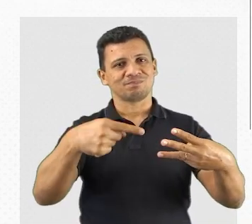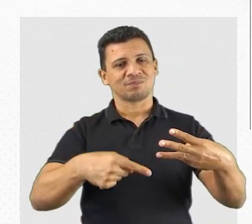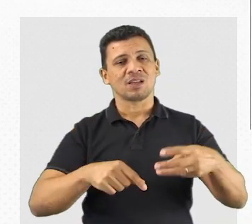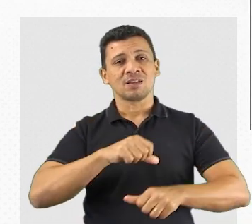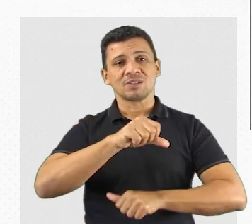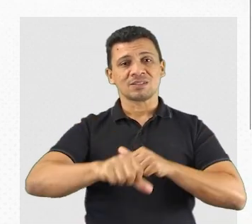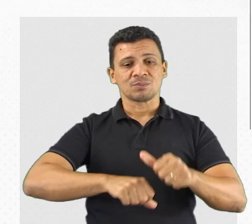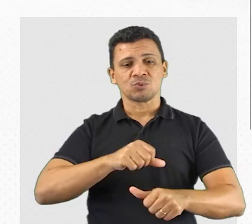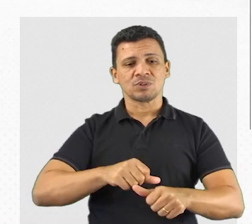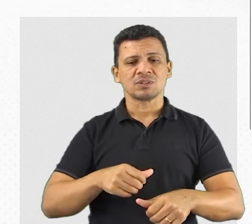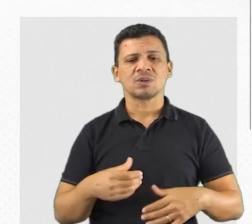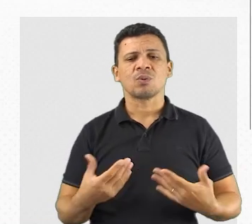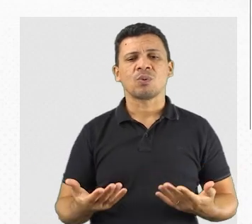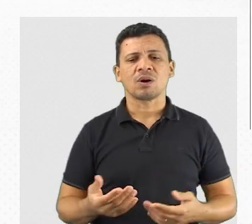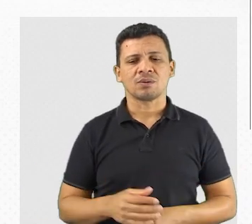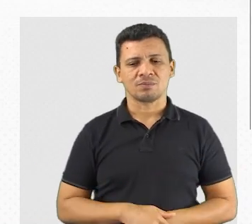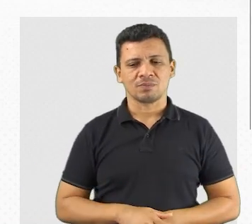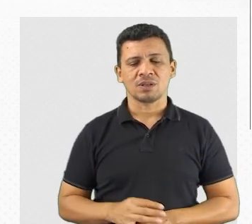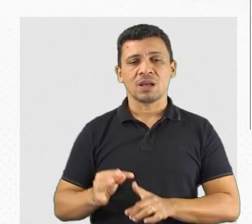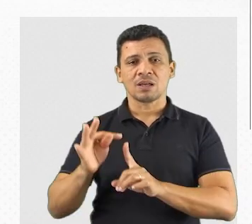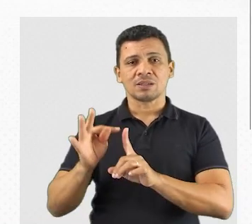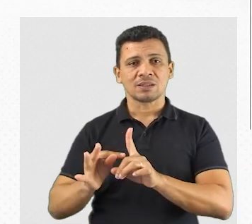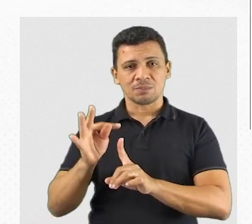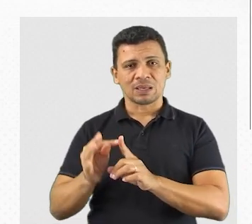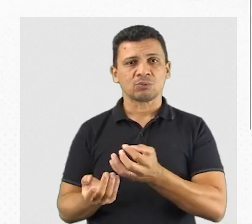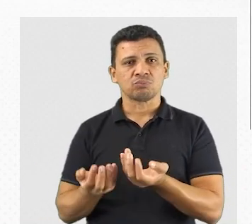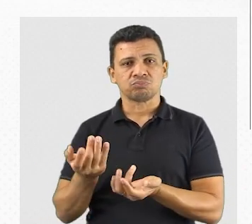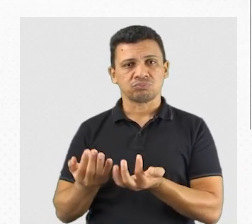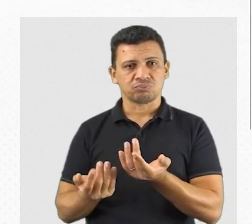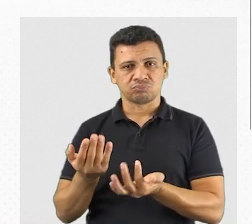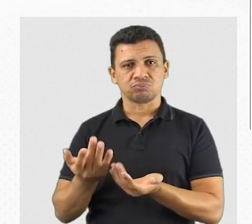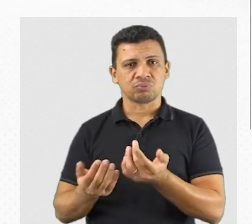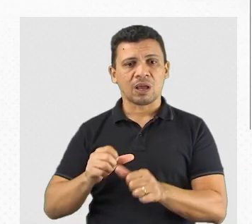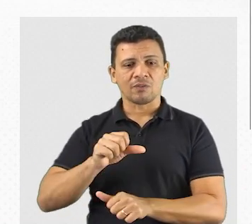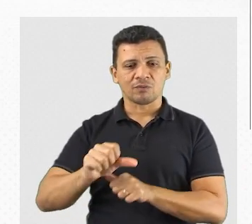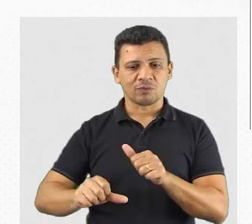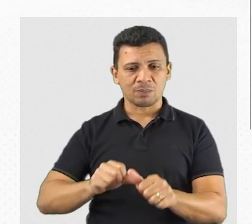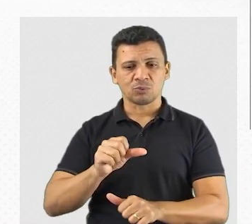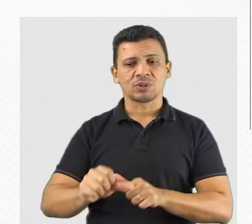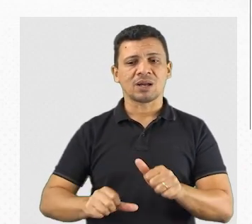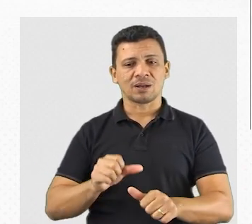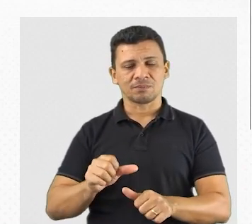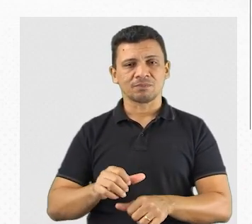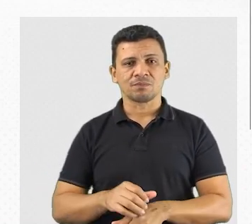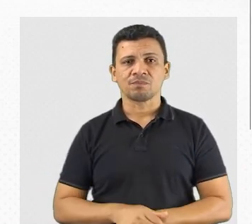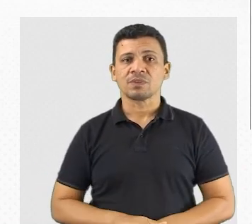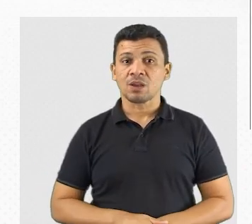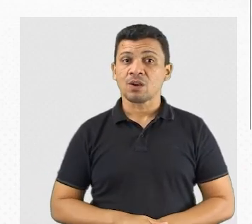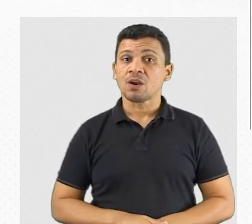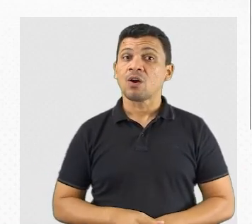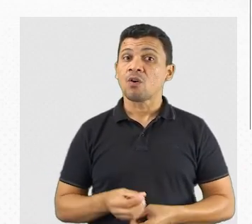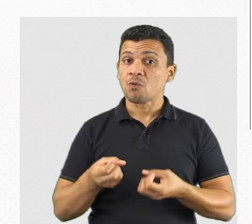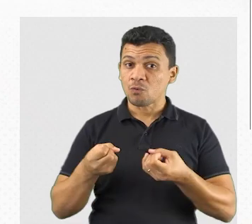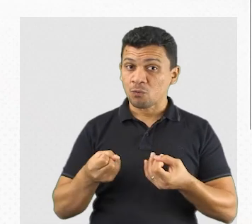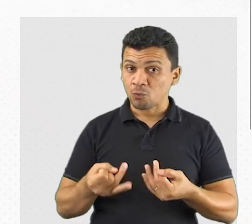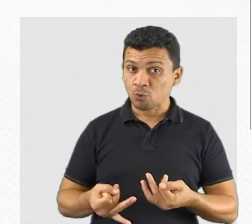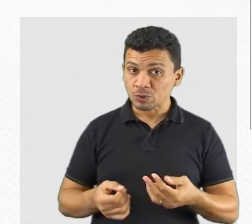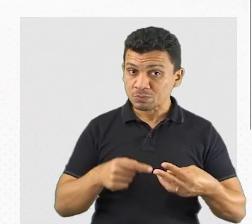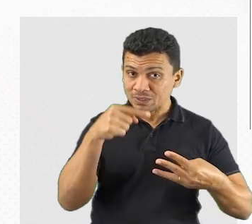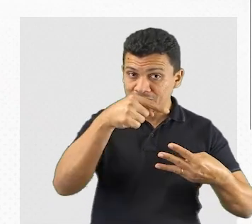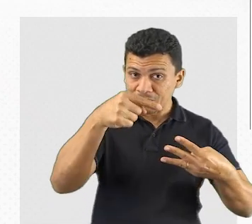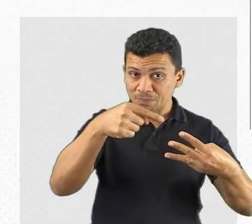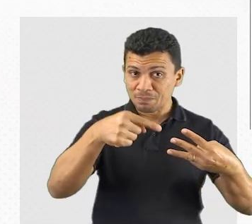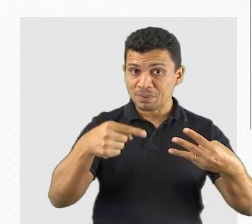um efeito na temperatura de ebulição, uma mudança, vai mudar. Daqui a pouco eu vou começar a separar cada propriedade